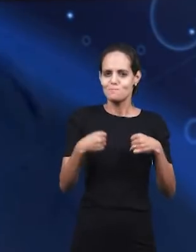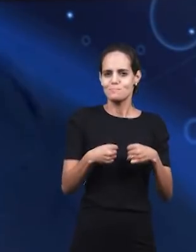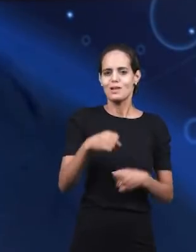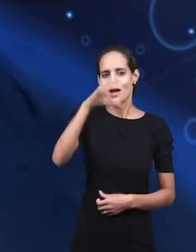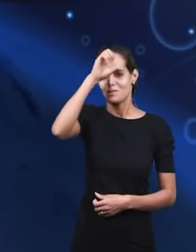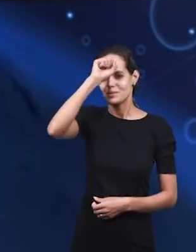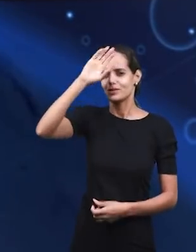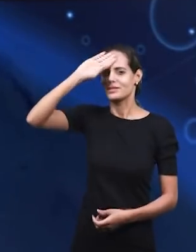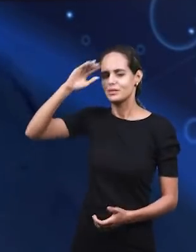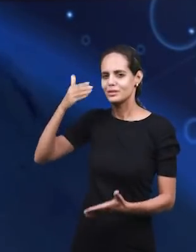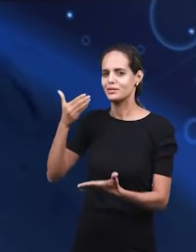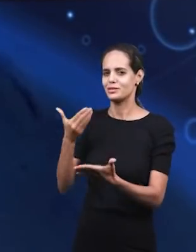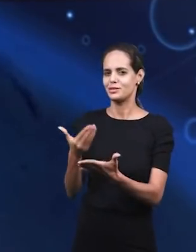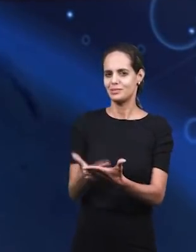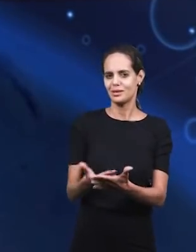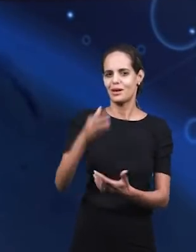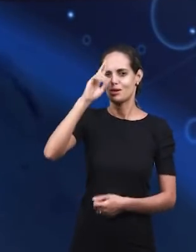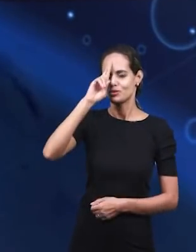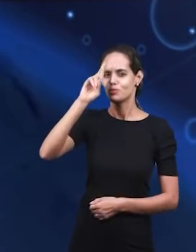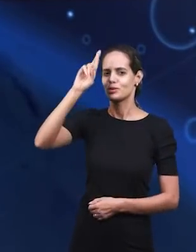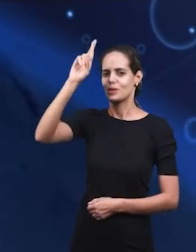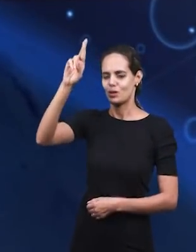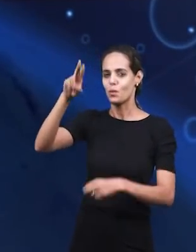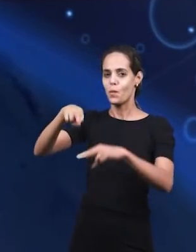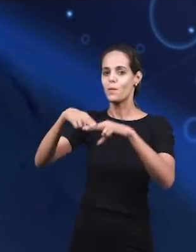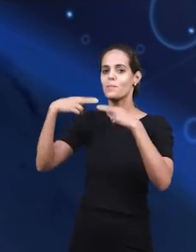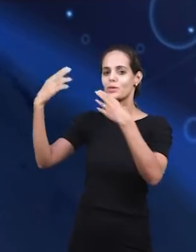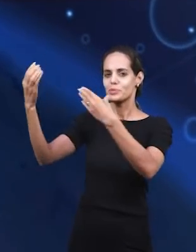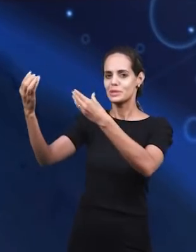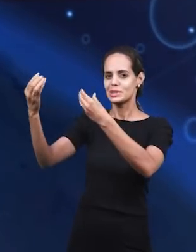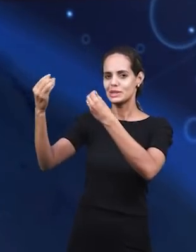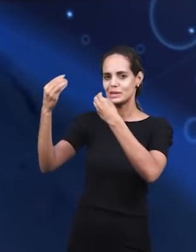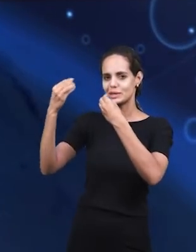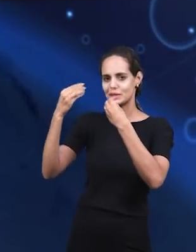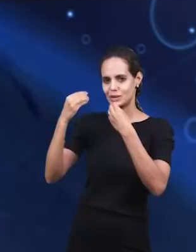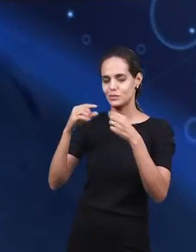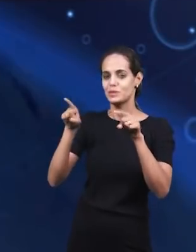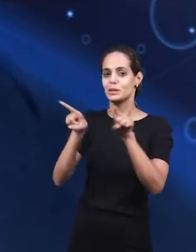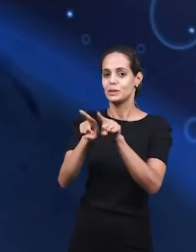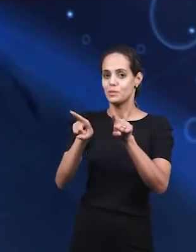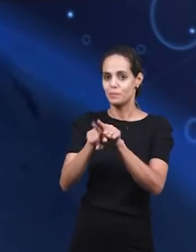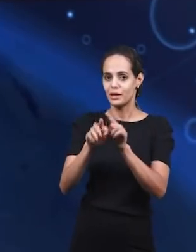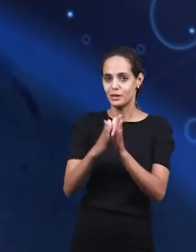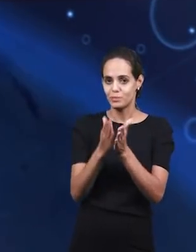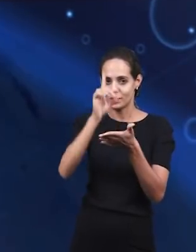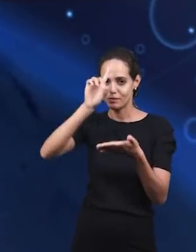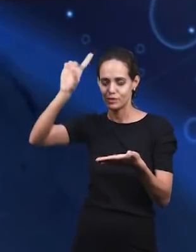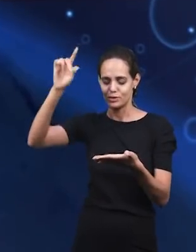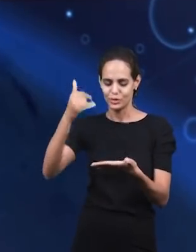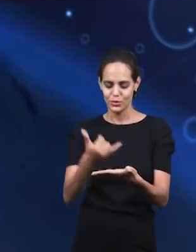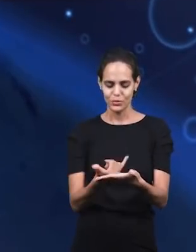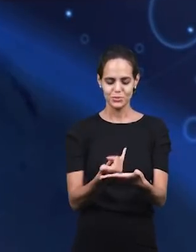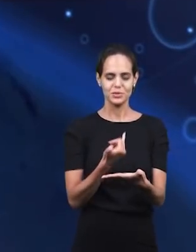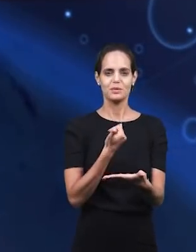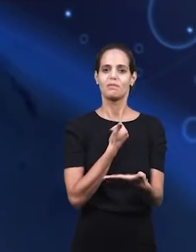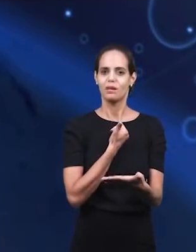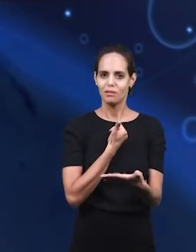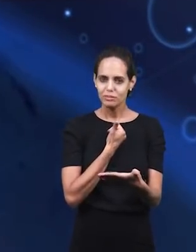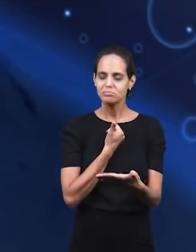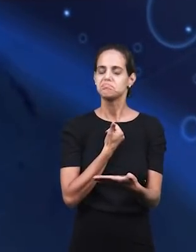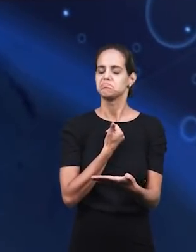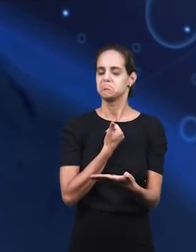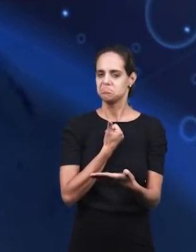a confiar mais no Senhor através desses ensinos e através da consulta à palavra. Que coisa